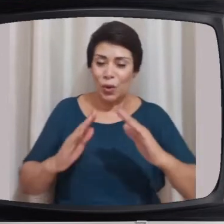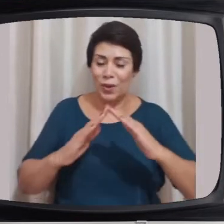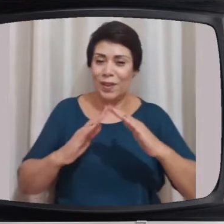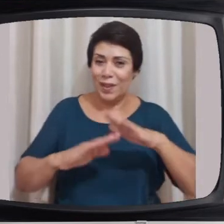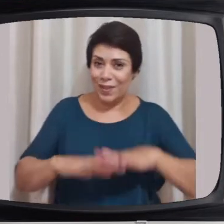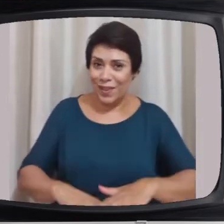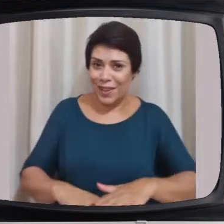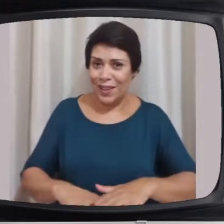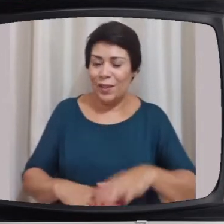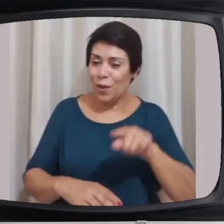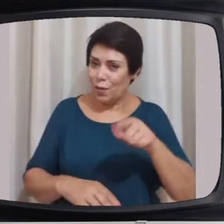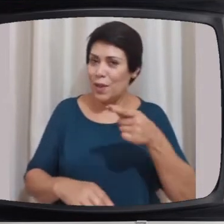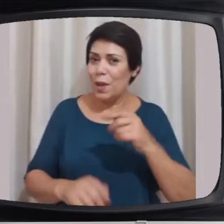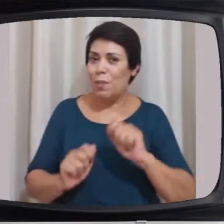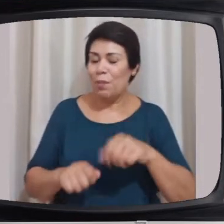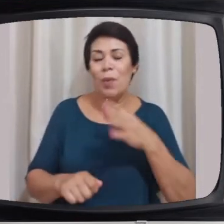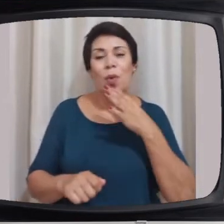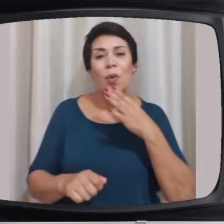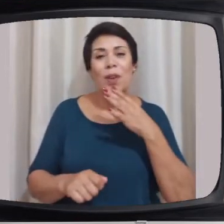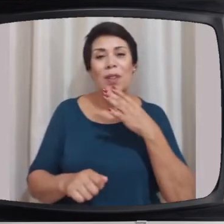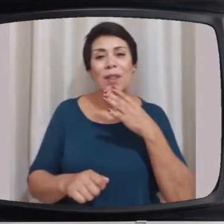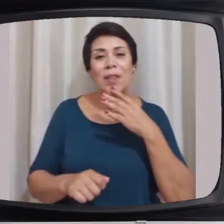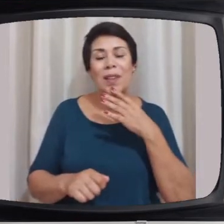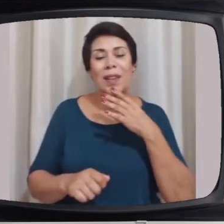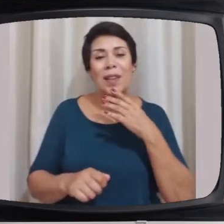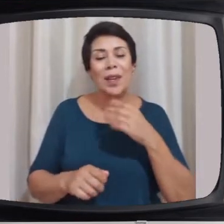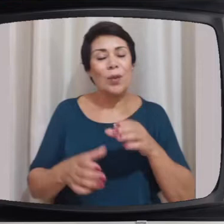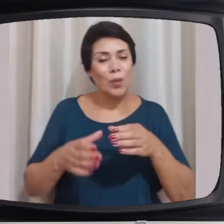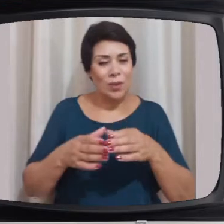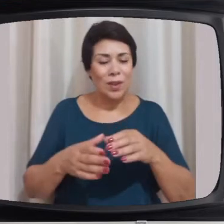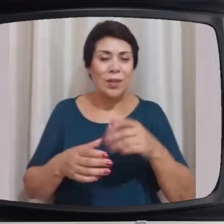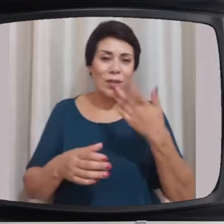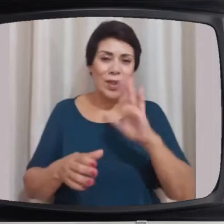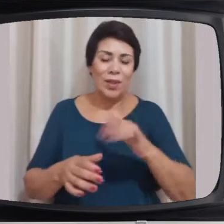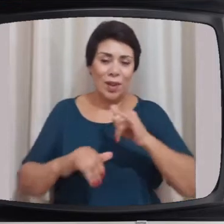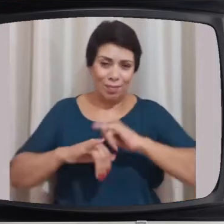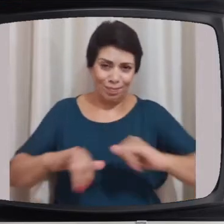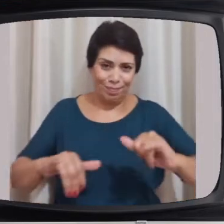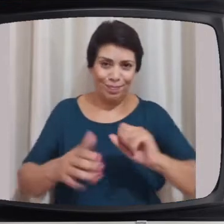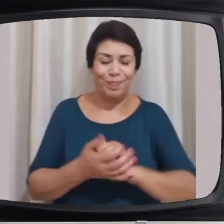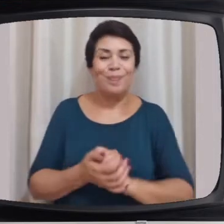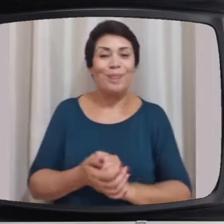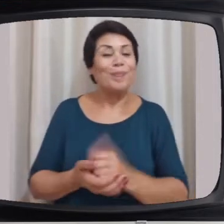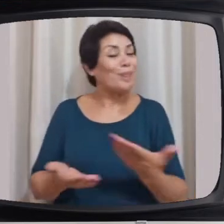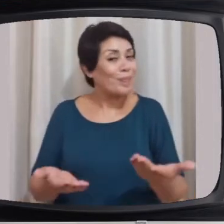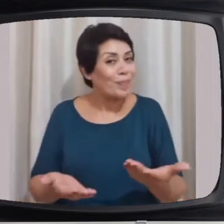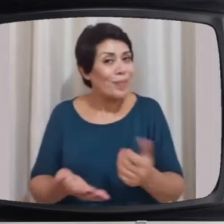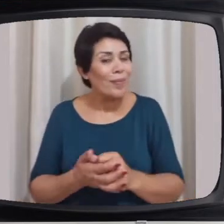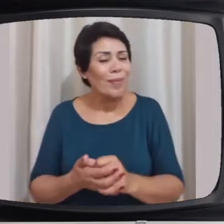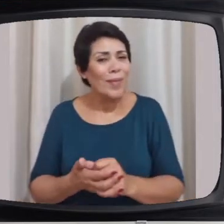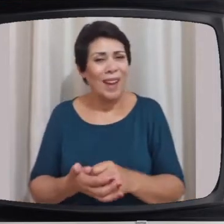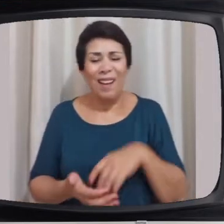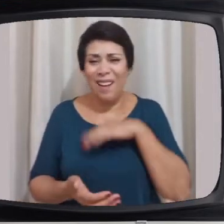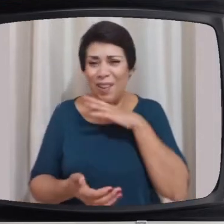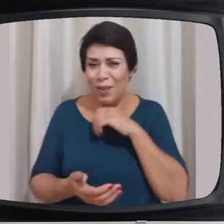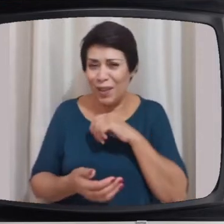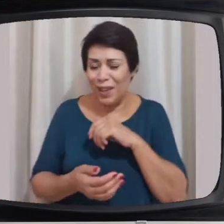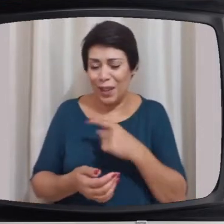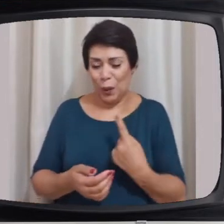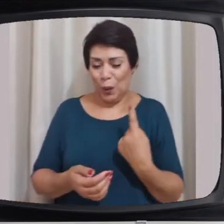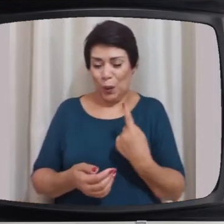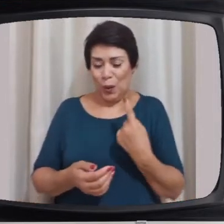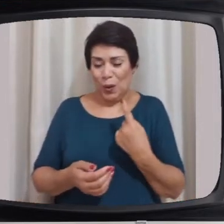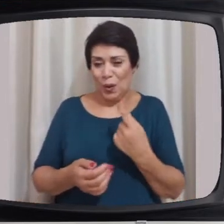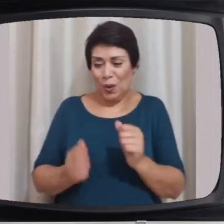Fernanda, que você pode conferir, inclusive, no nosso quadro sobre o disco que a gente fez com ela. E, assim, que coisa ruim, né? Ficar isolado com